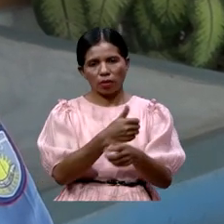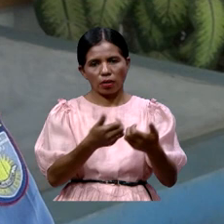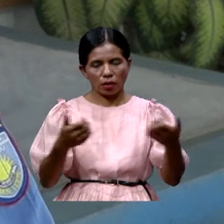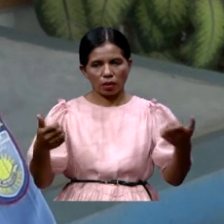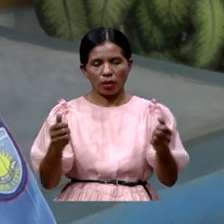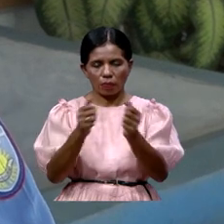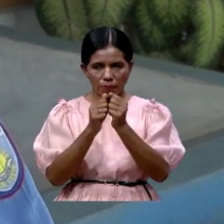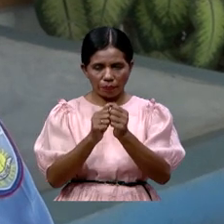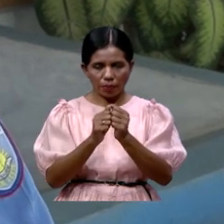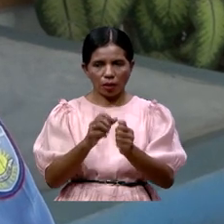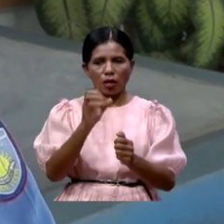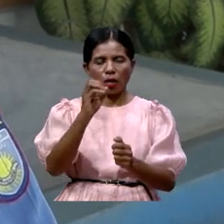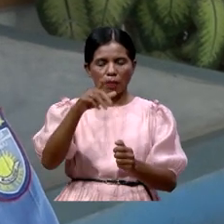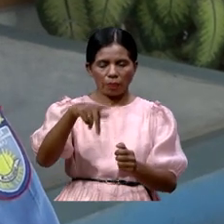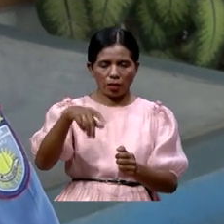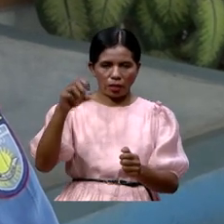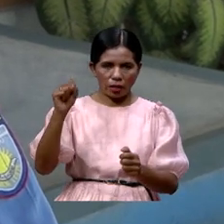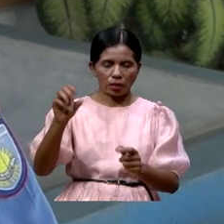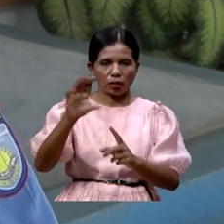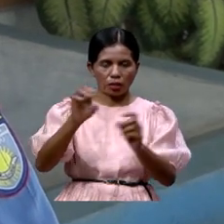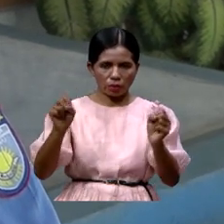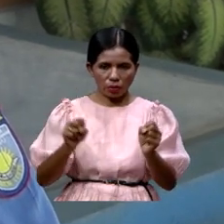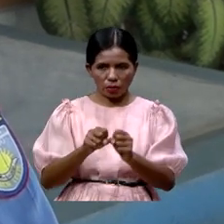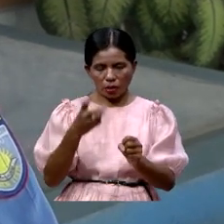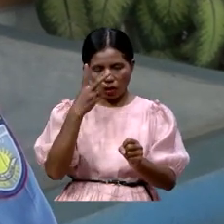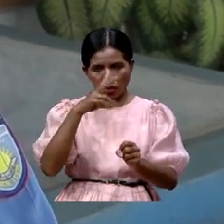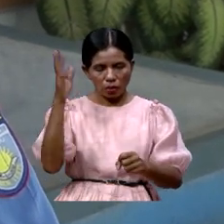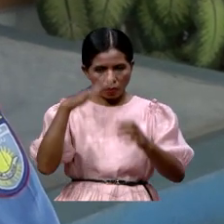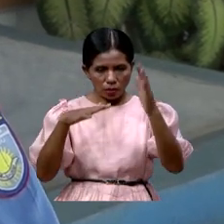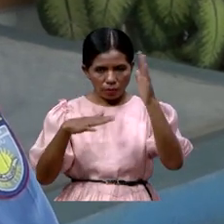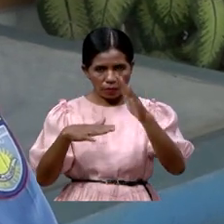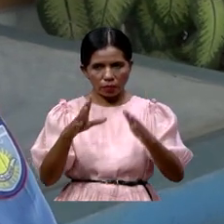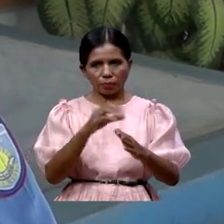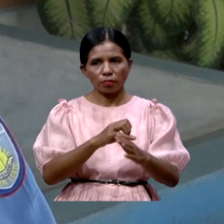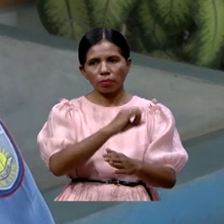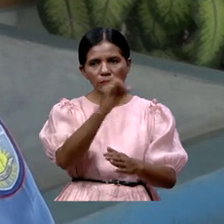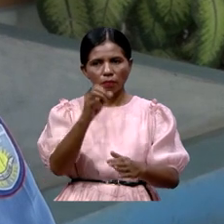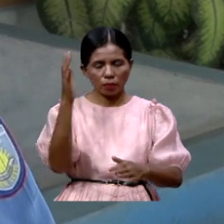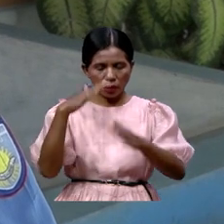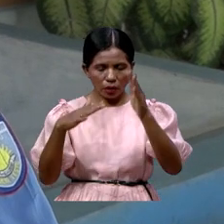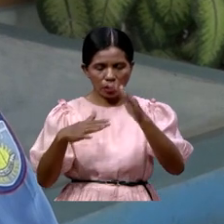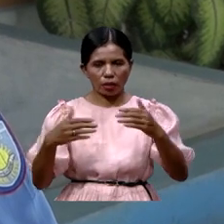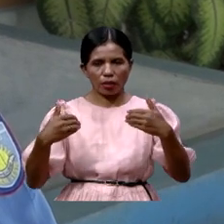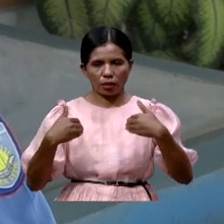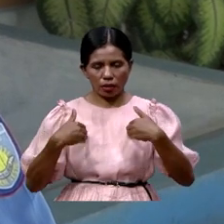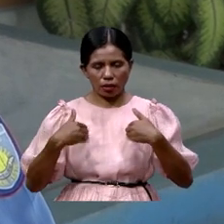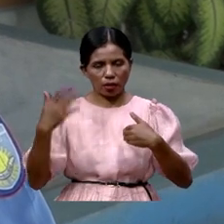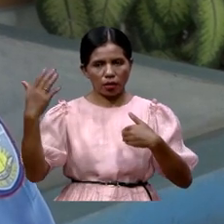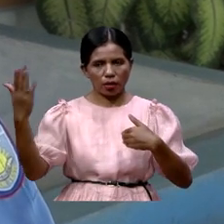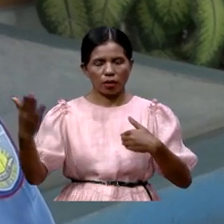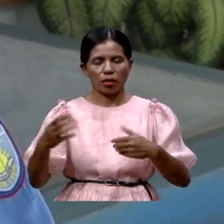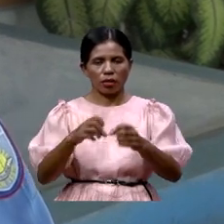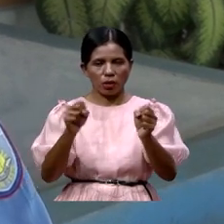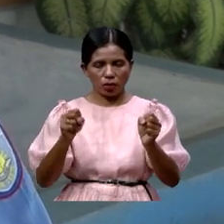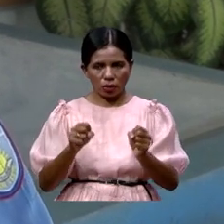hamuto com a itania OPE, se a suco sira, a tu haré problemas, ou identifica problemas ser nebe, mas moço. E a bairro que a